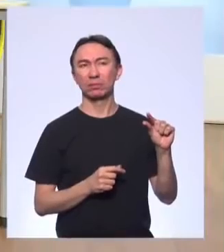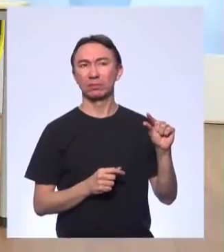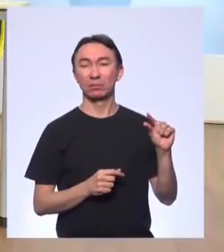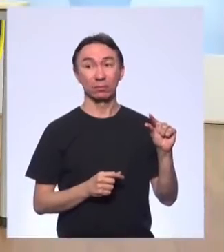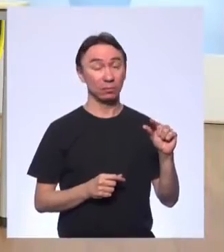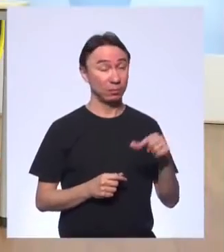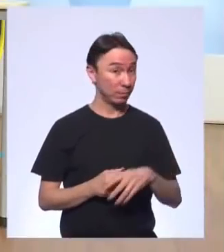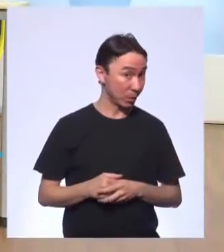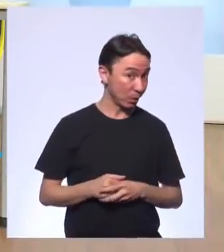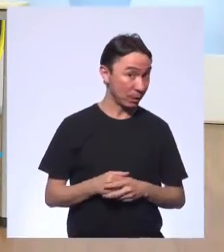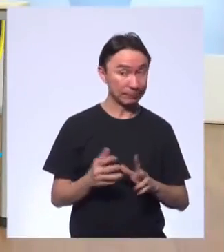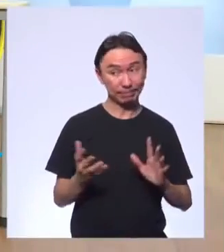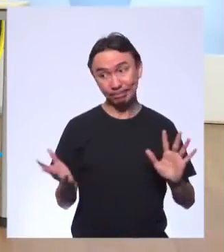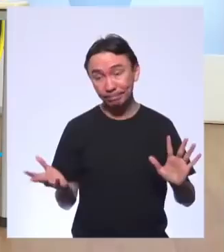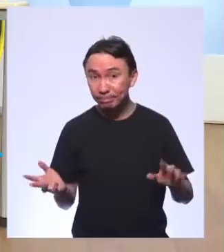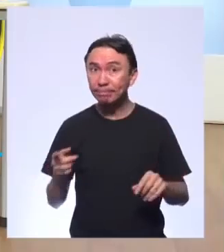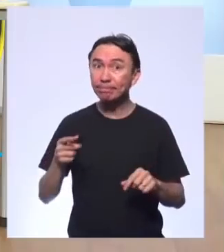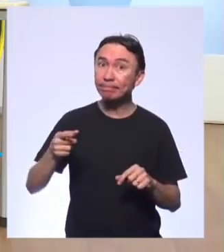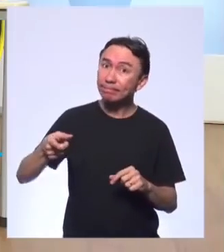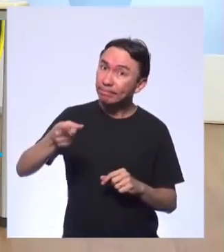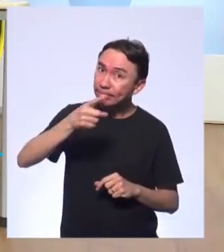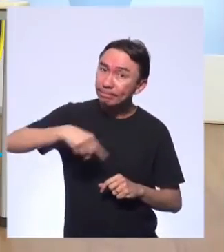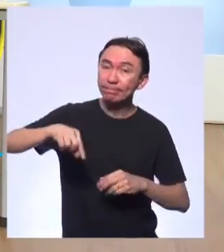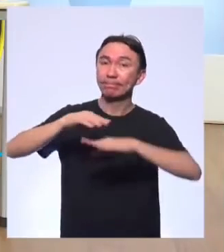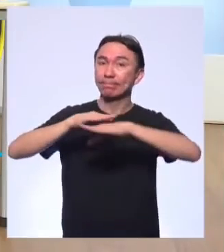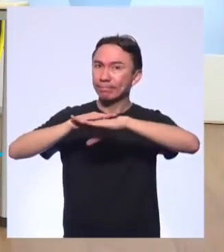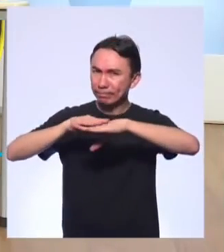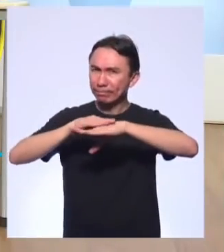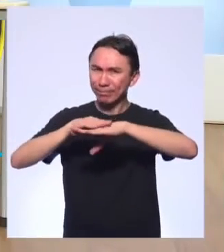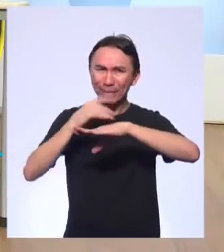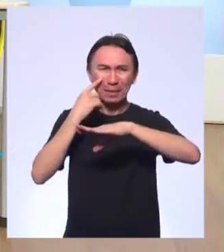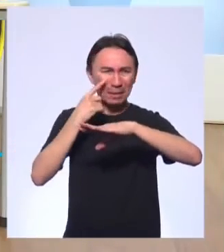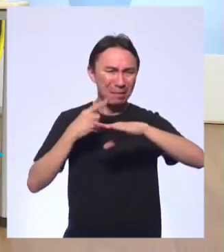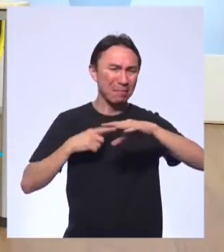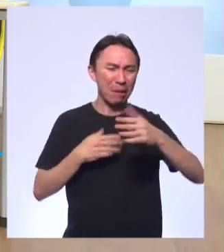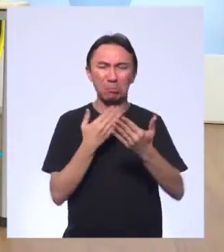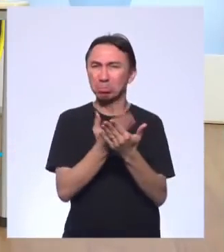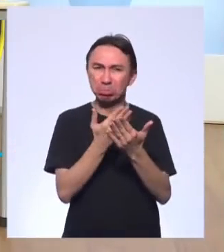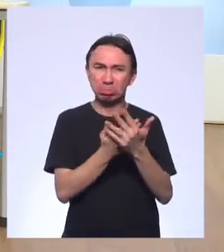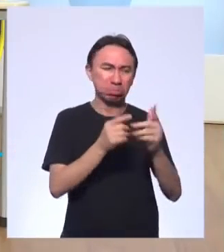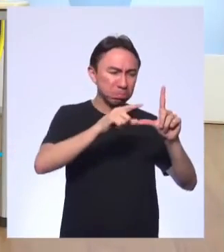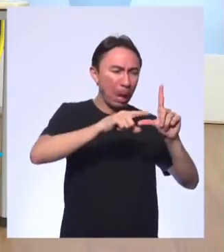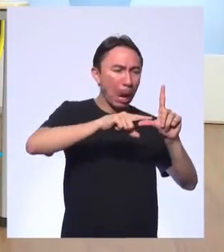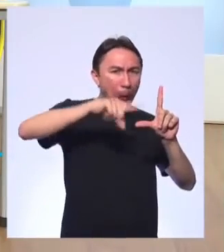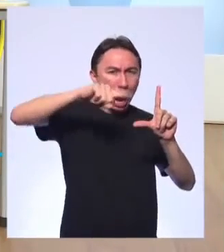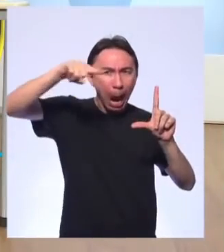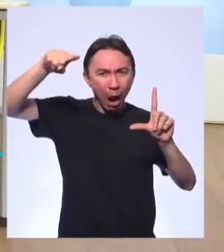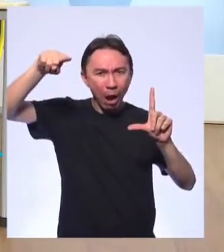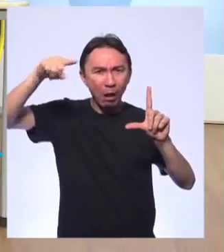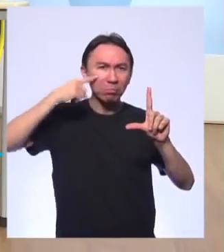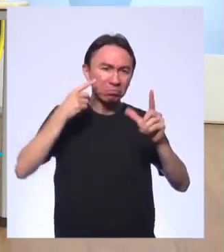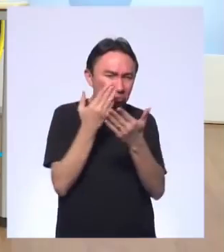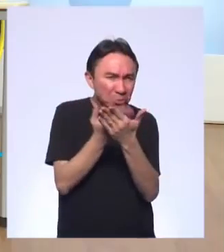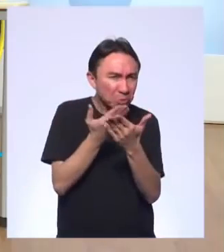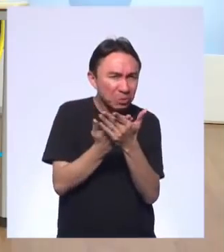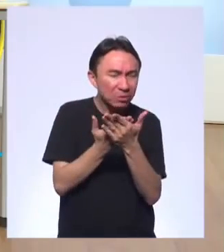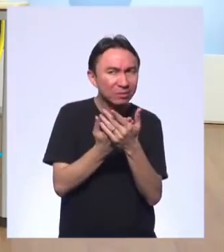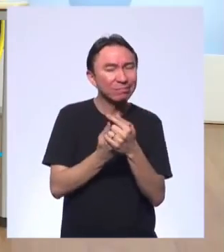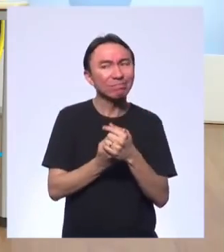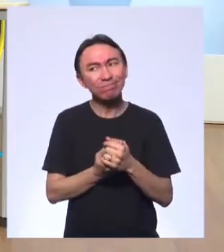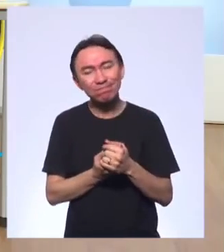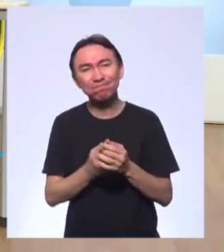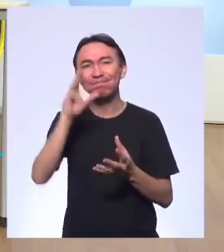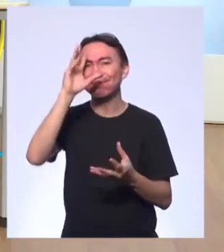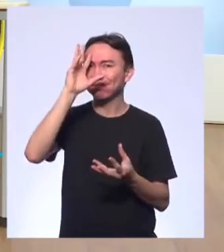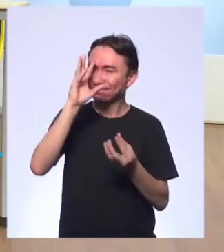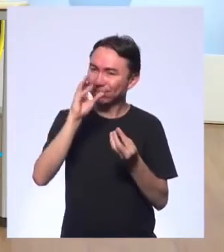gente falou, né, de várias estatísticas que a gente tem da realidade, então, realmente, a gente pode